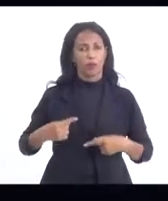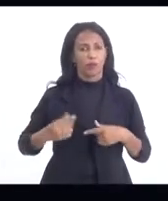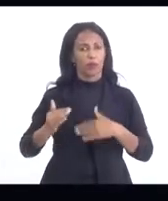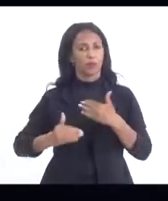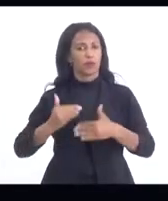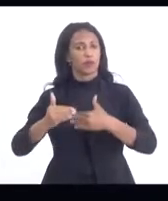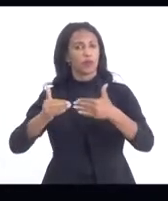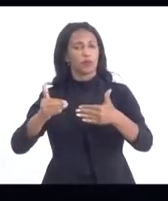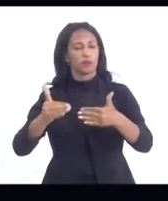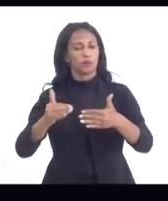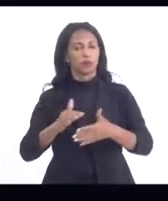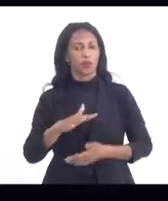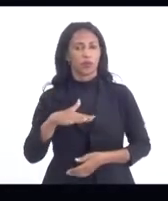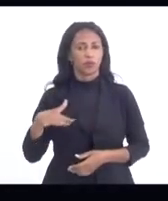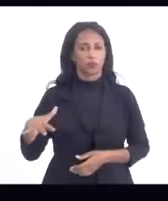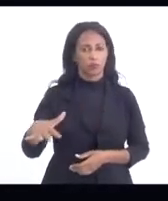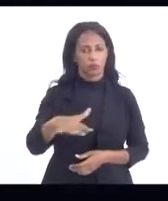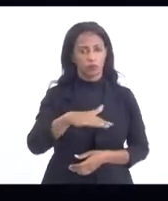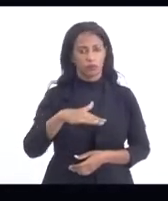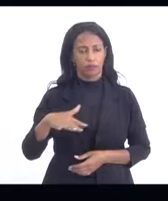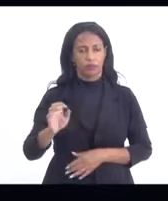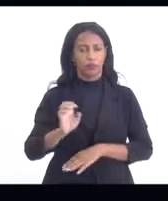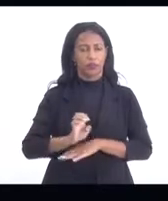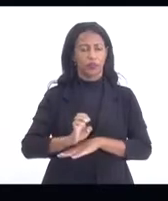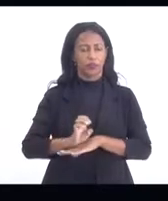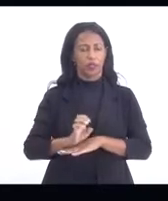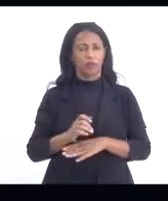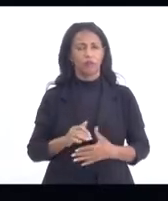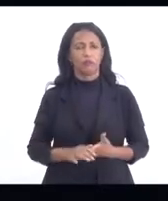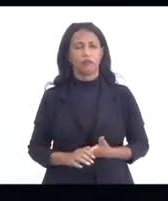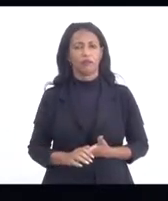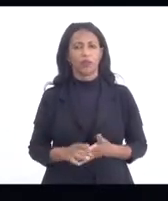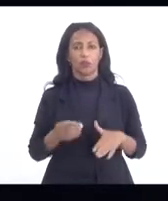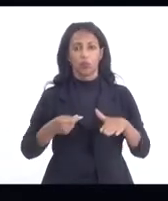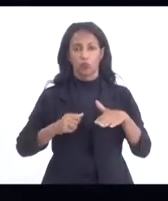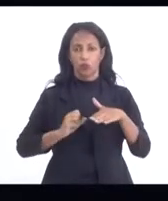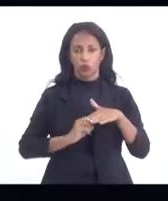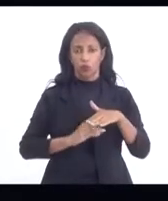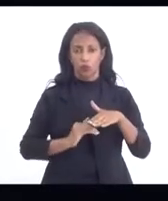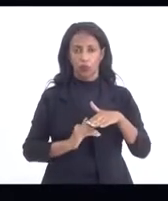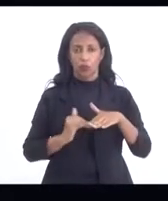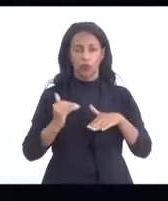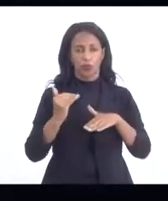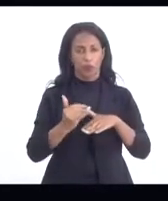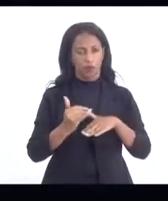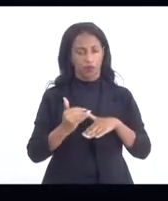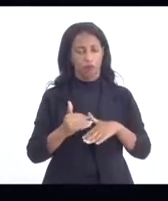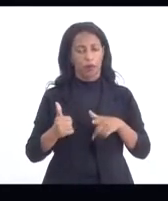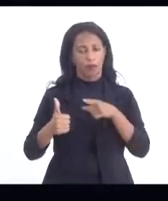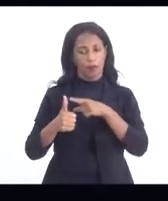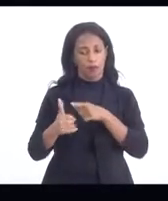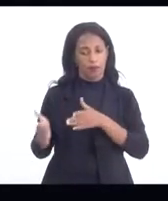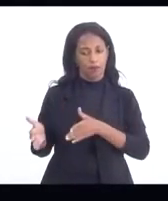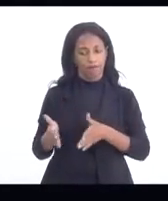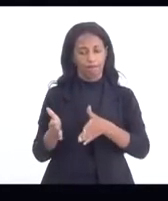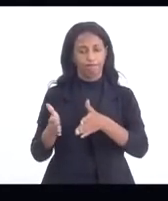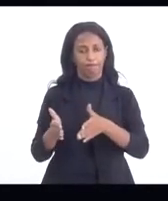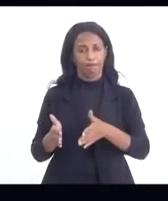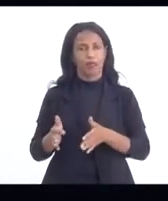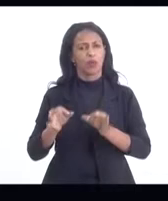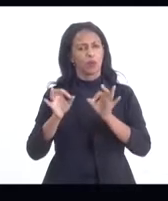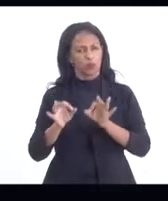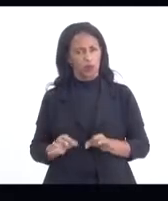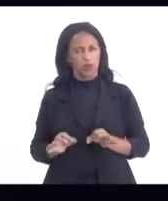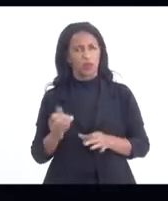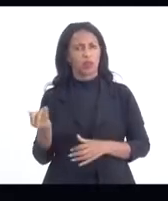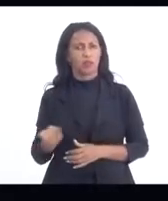desenvolver o nosso Estado do Rio através do Fundo Soberano. Esse é o primeiro passo e, com certeza, de